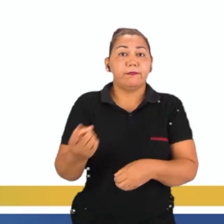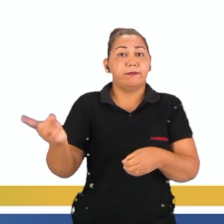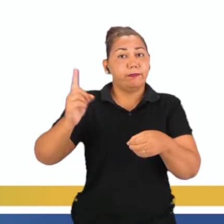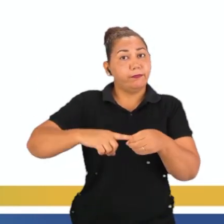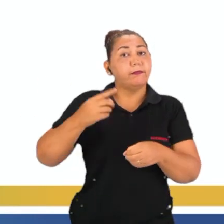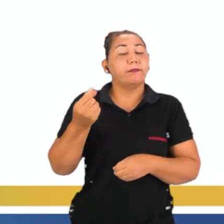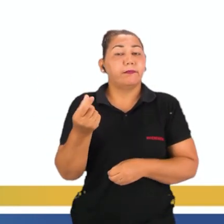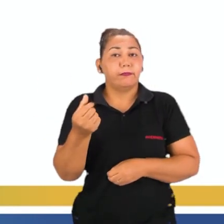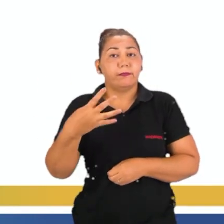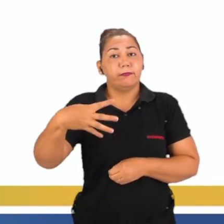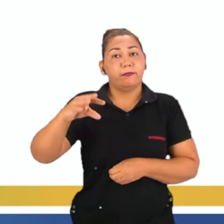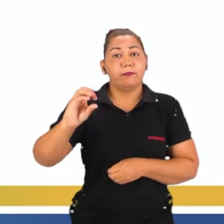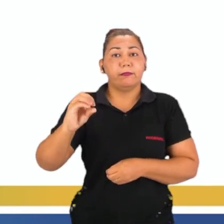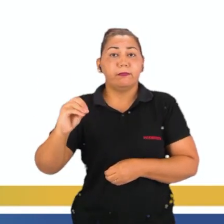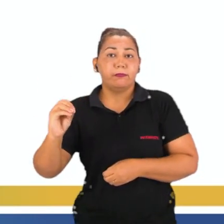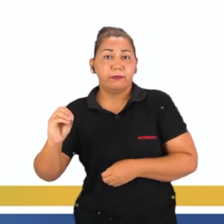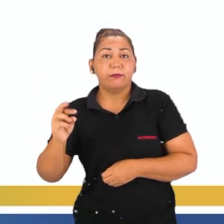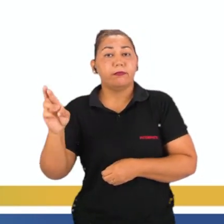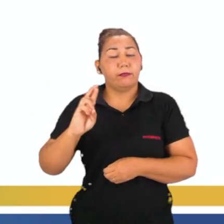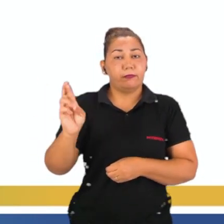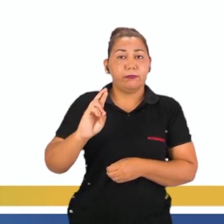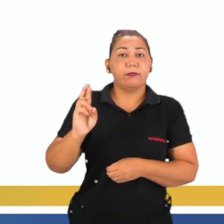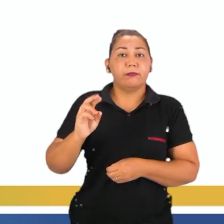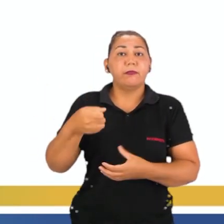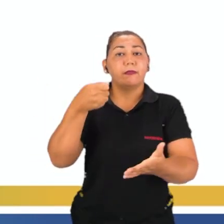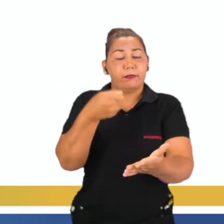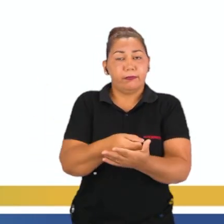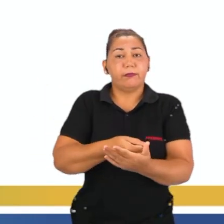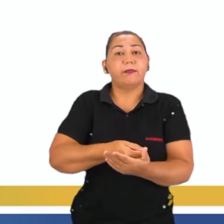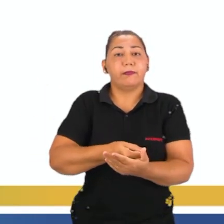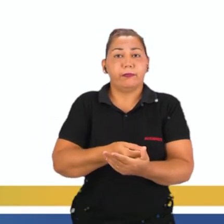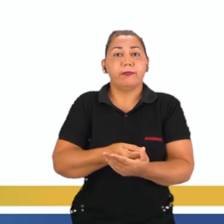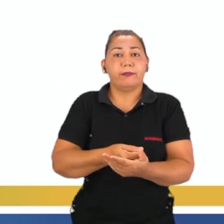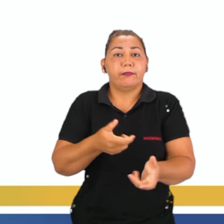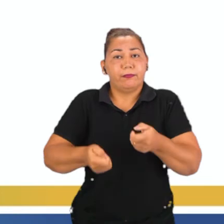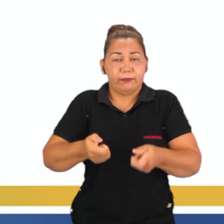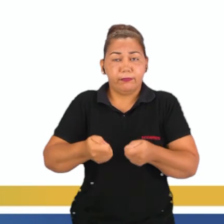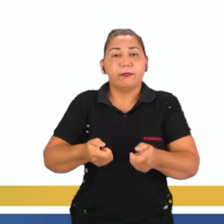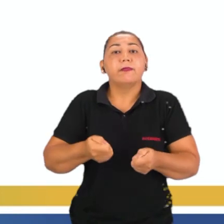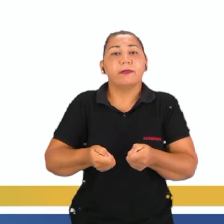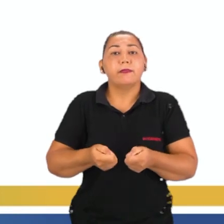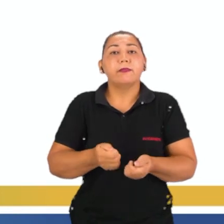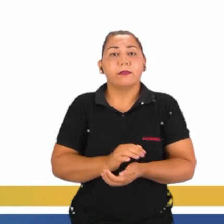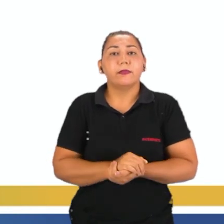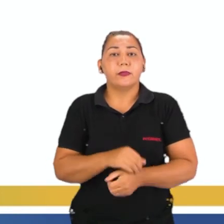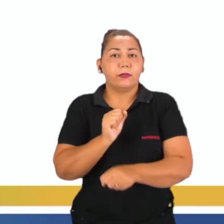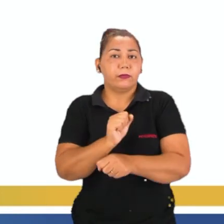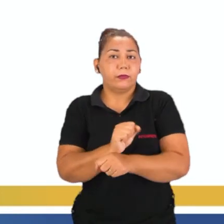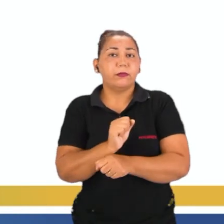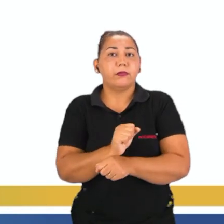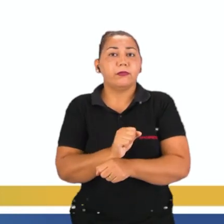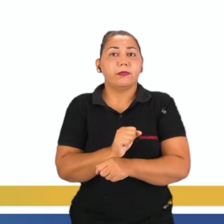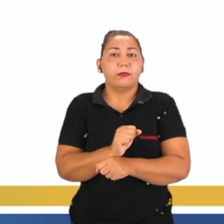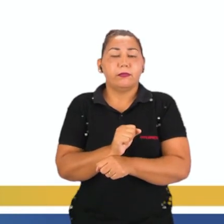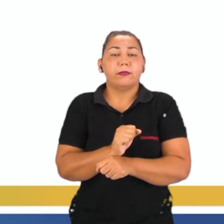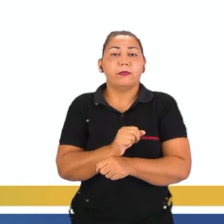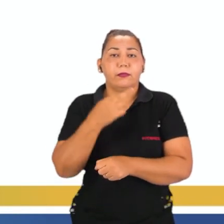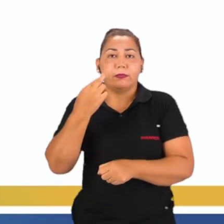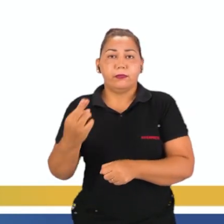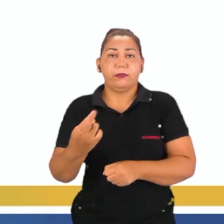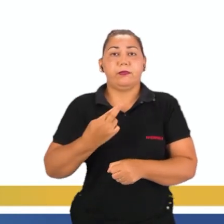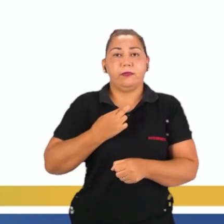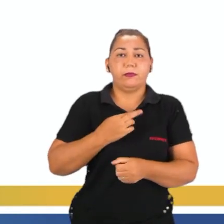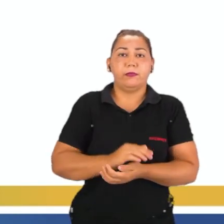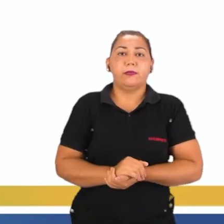400, valor pago pelos jogos, e espero que vocês se retratem pelo ocorrido. Grata, Inês,